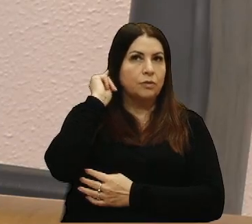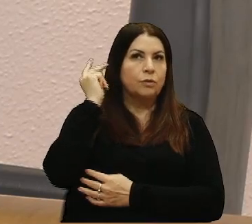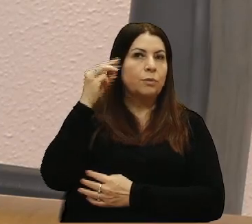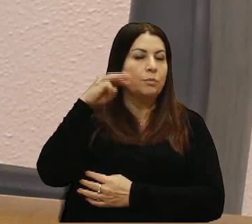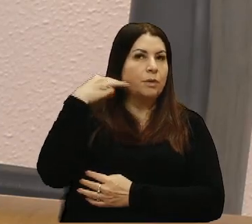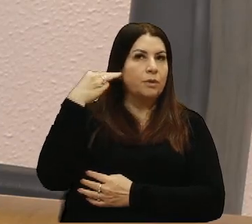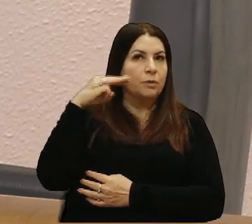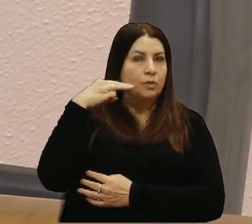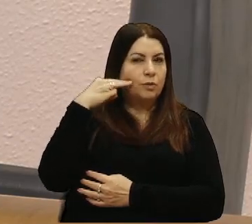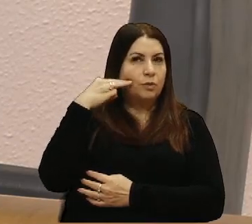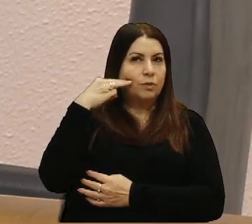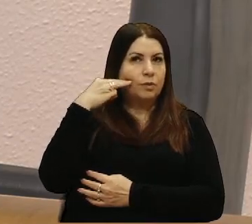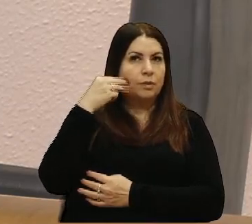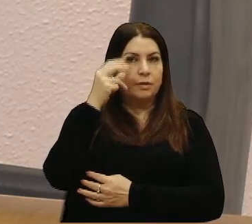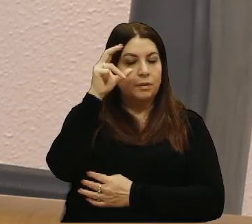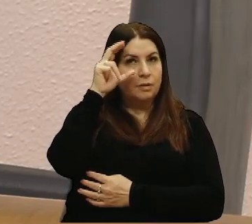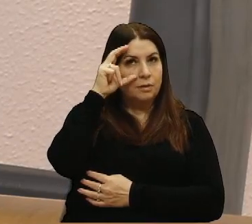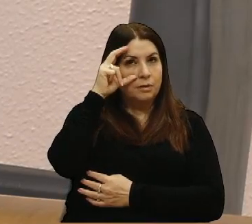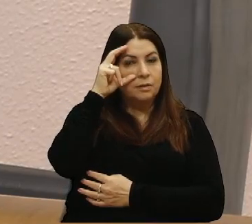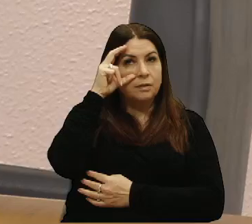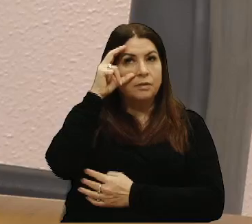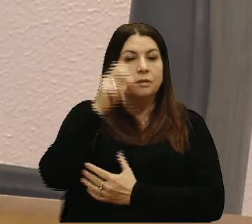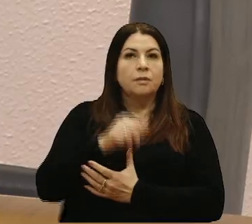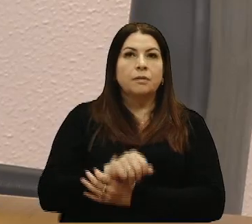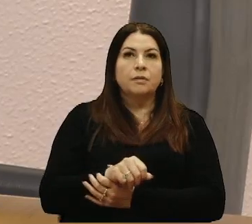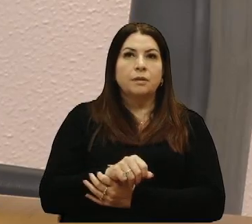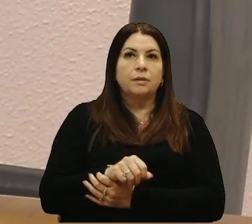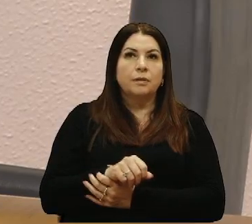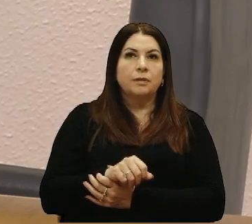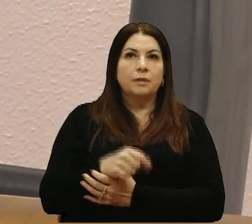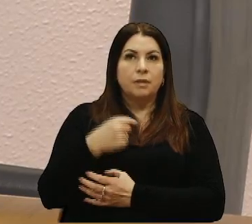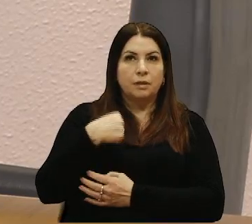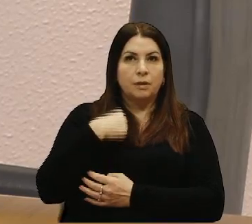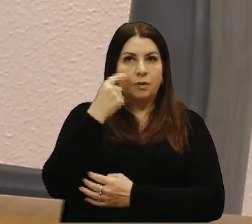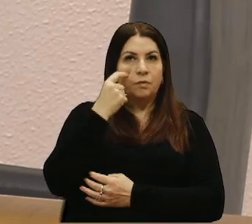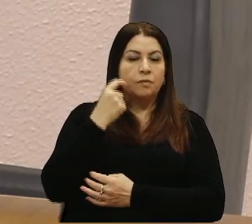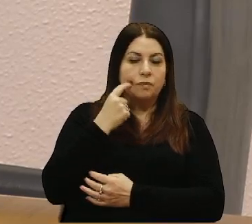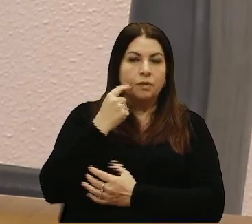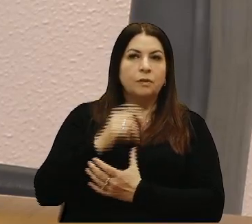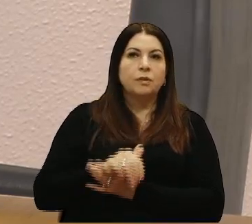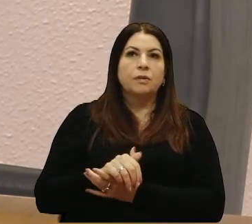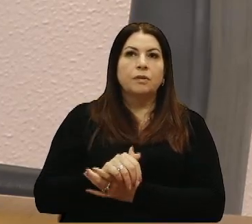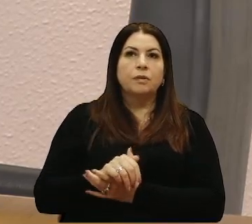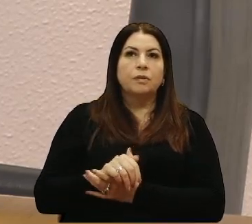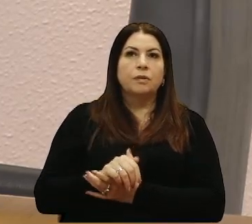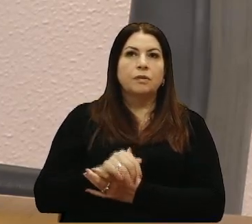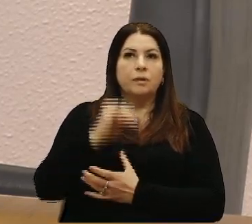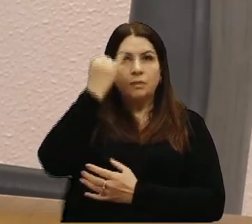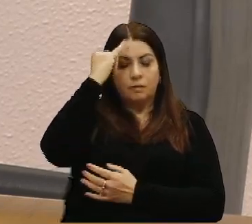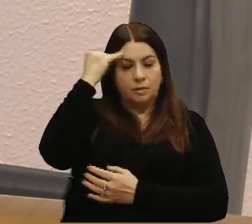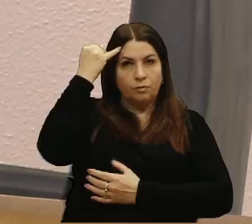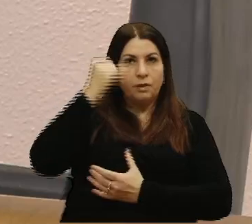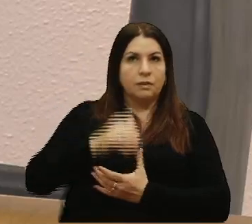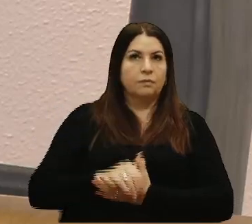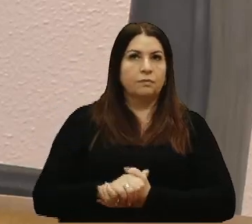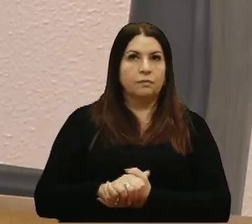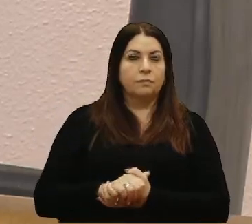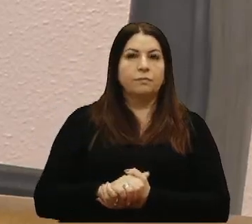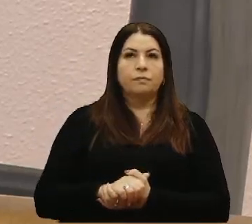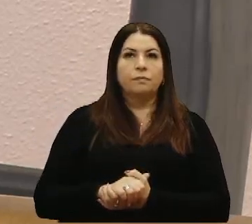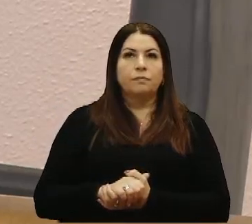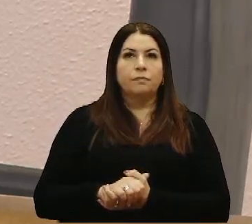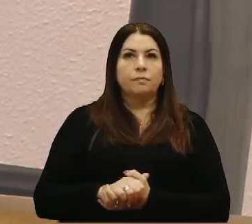Marisol Santos, vereadora Sandra Boneto, este vereador Wagner Petrini e vereador Zé D'Ambrosio.